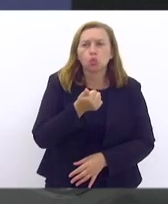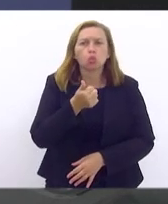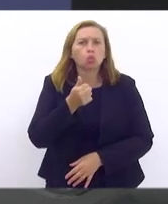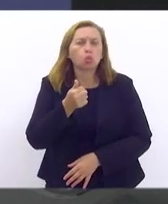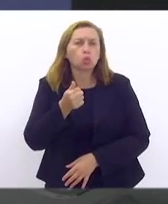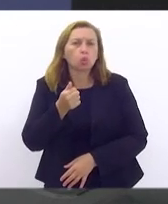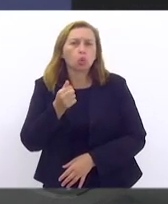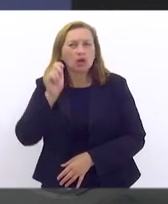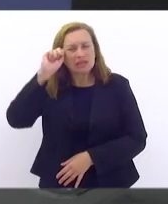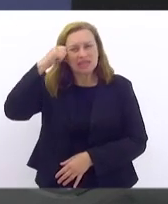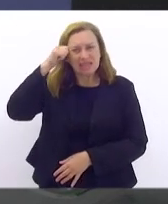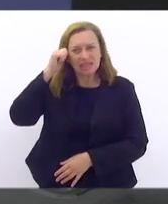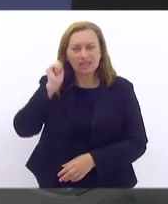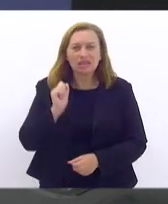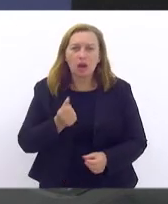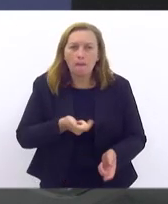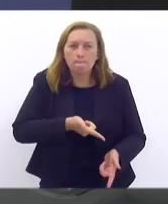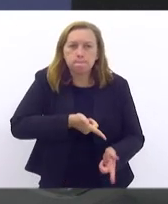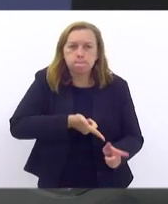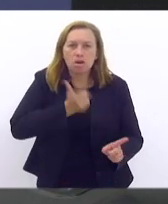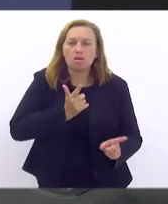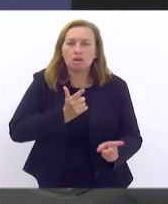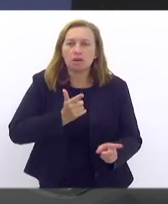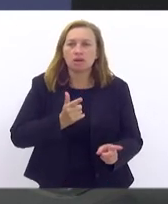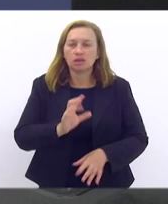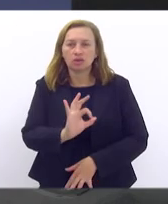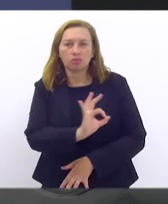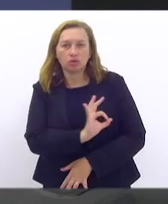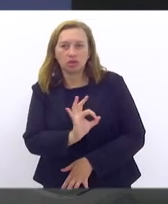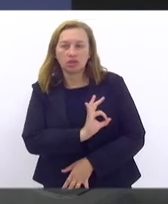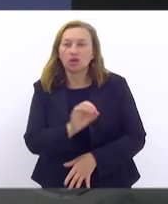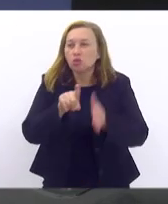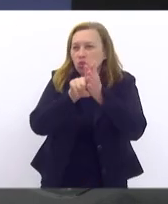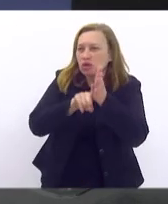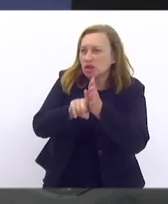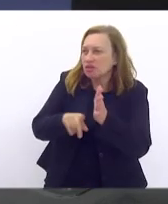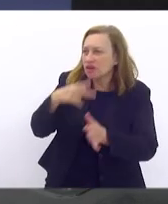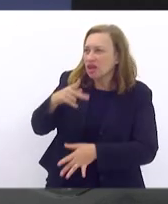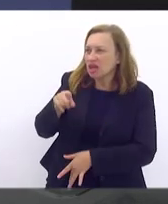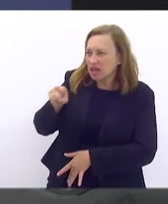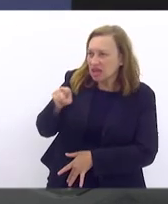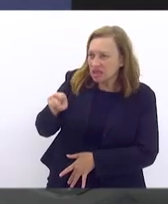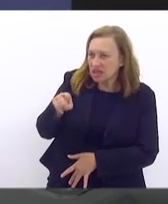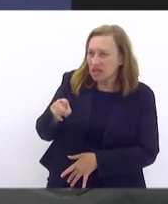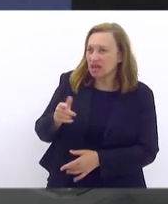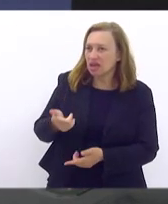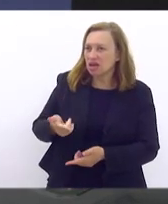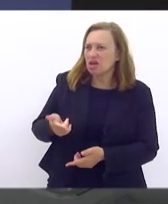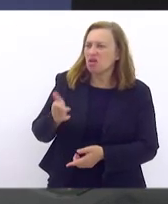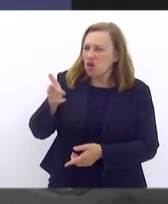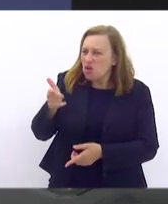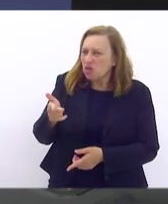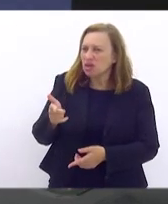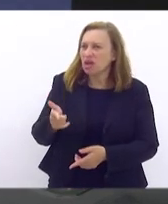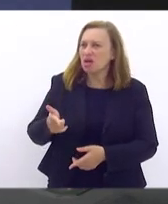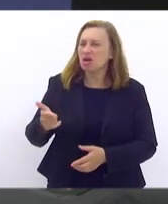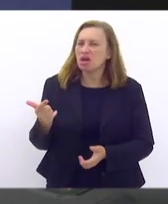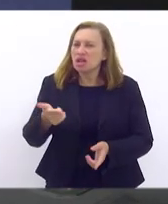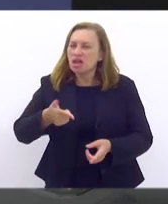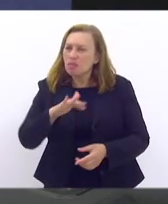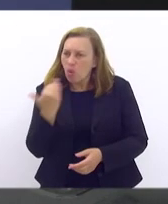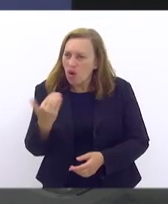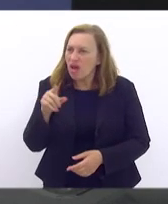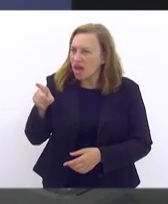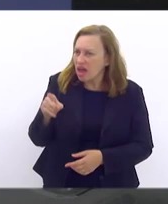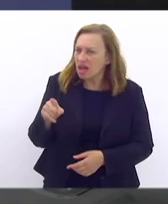que teria matado um PM. E, durante os exames, eles falavam assim, pô, tinha que matar esse cara não merece viver. E